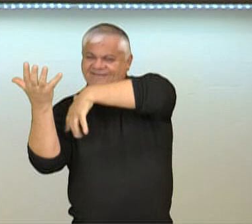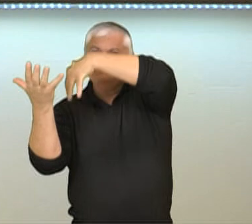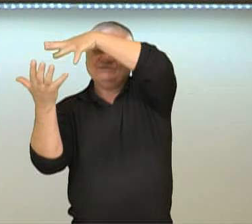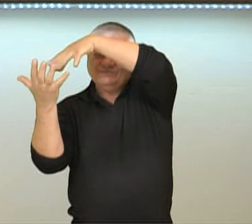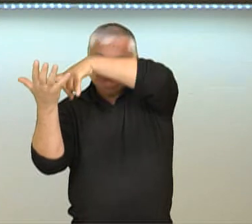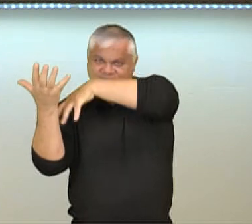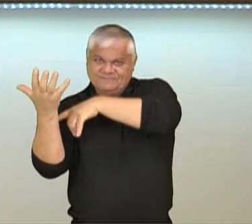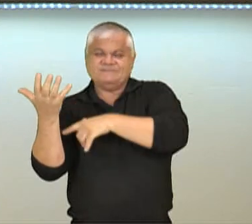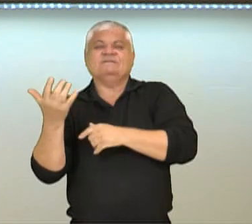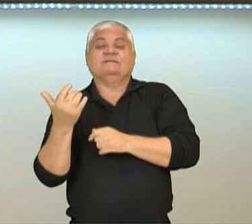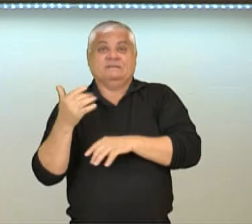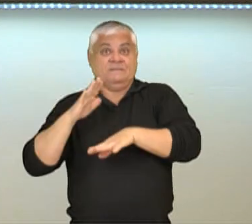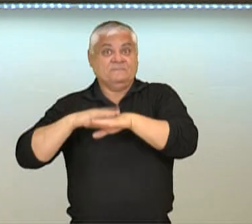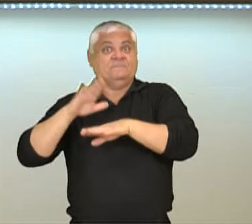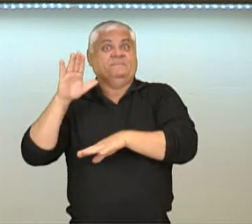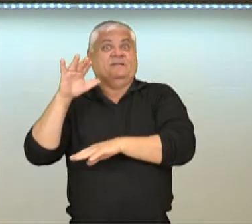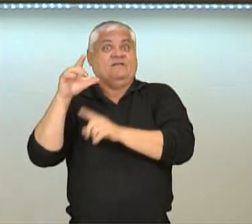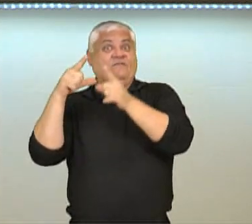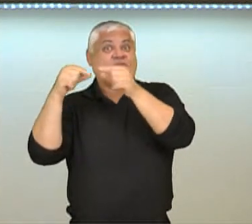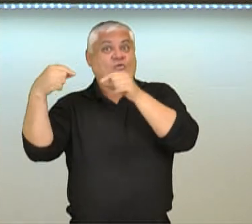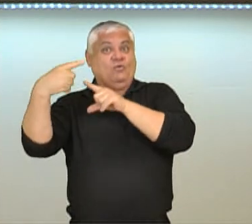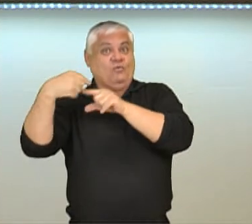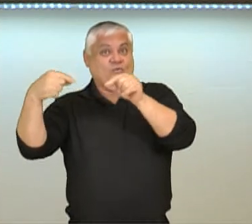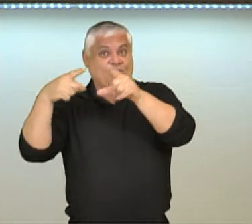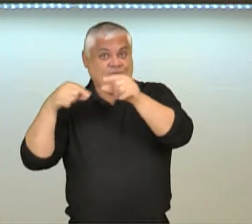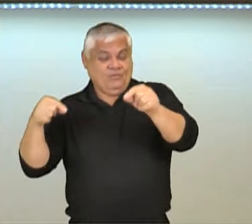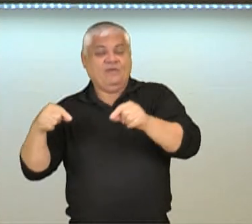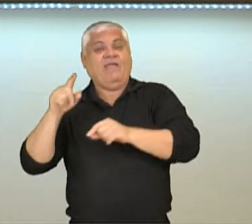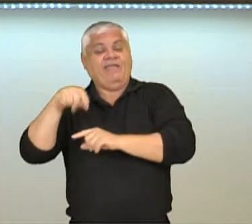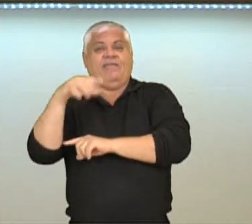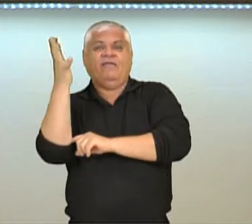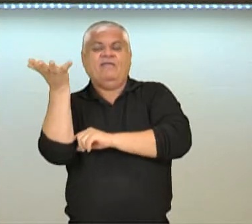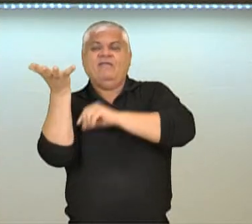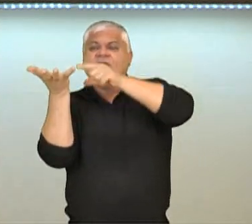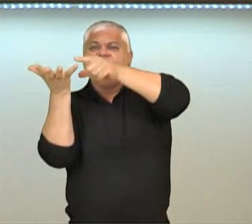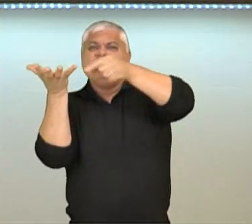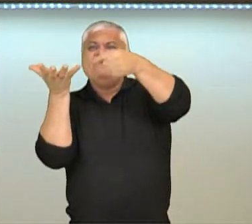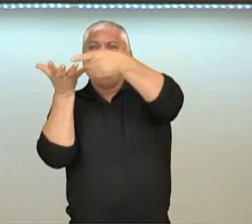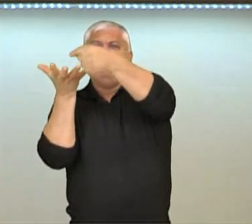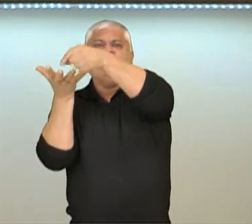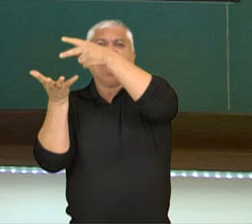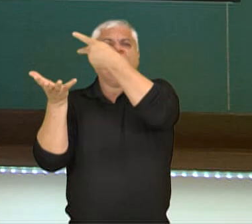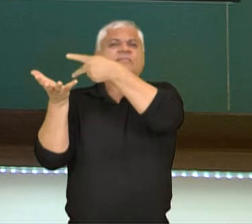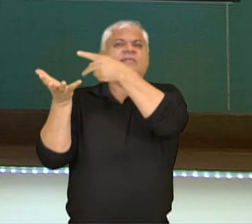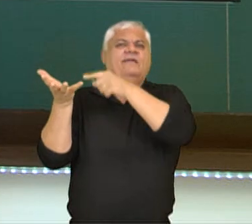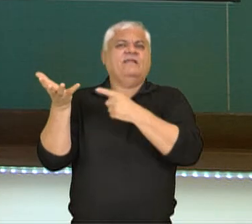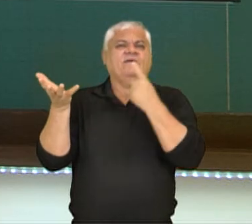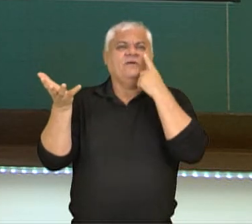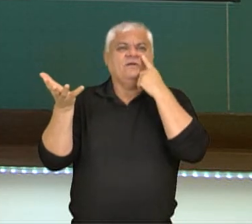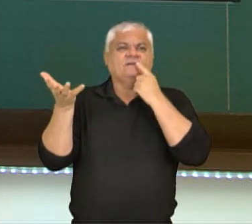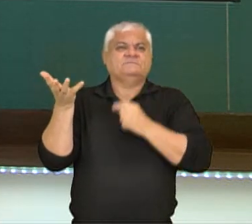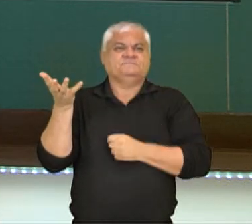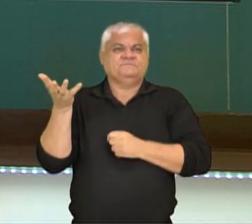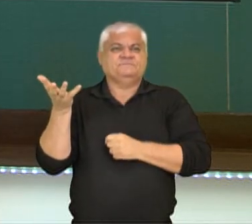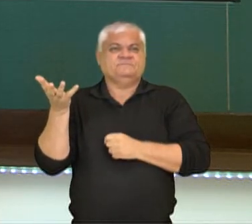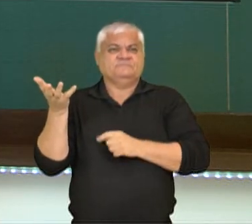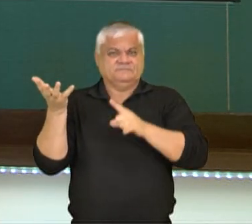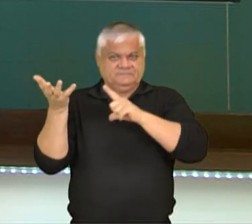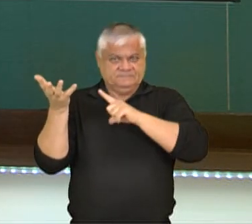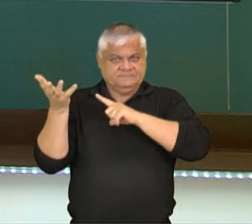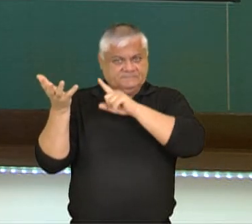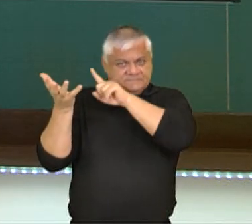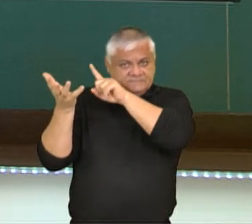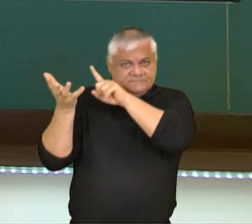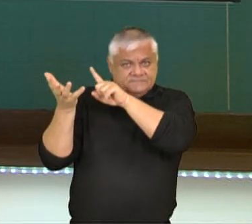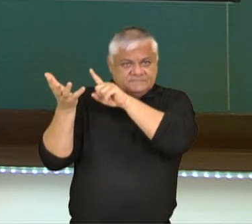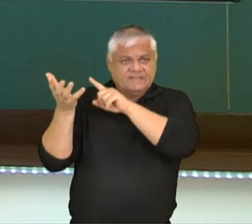modo mais intenso nas folhas e através das folhas, nelas, vem cá conferir comigo, vem aqui, olha aqui, ó, tá vendo?